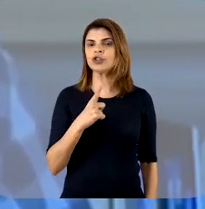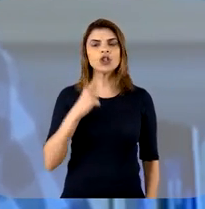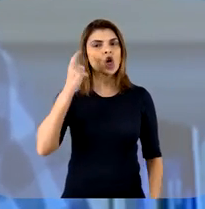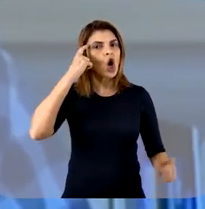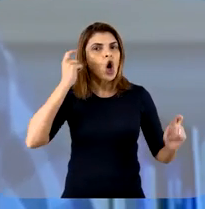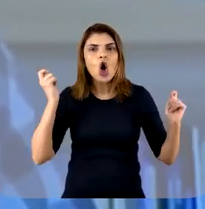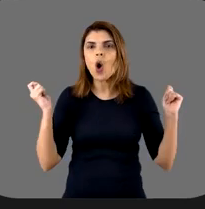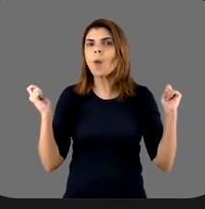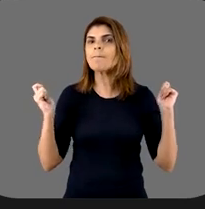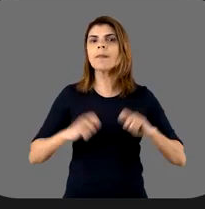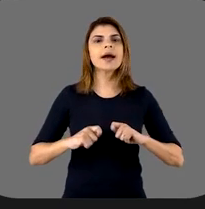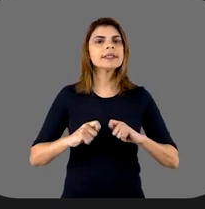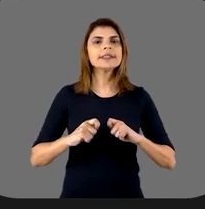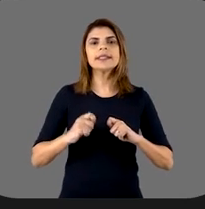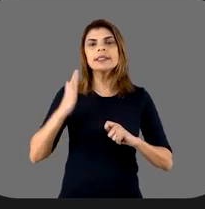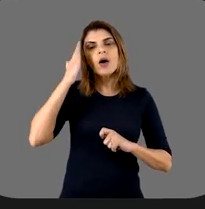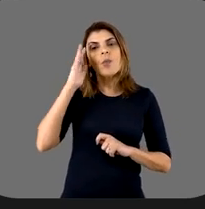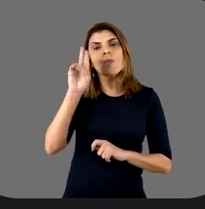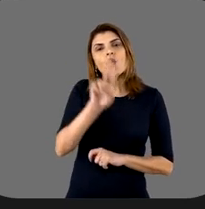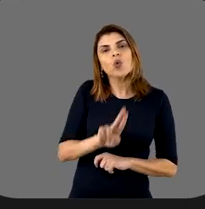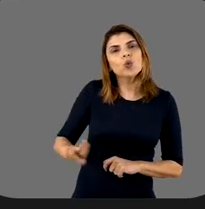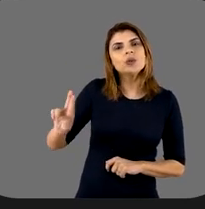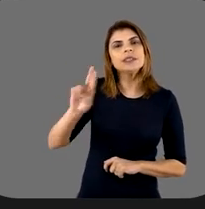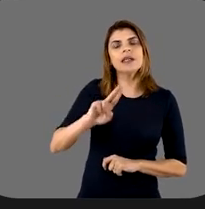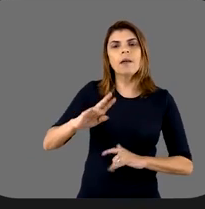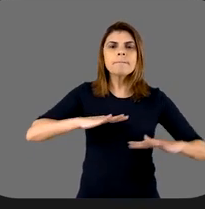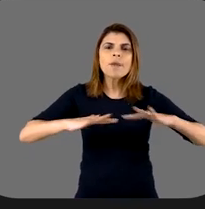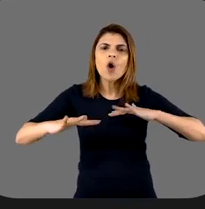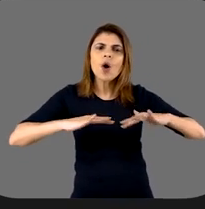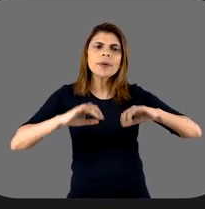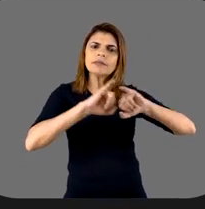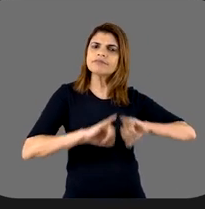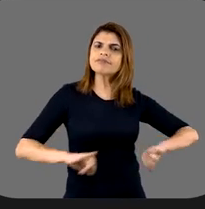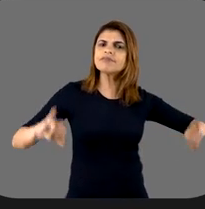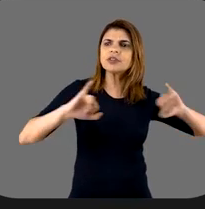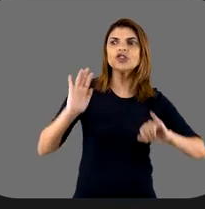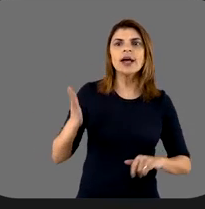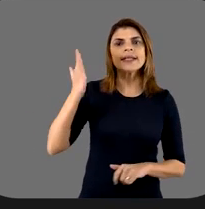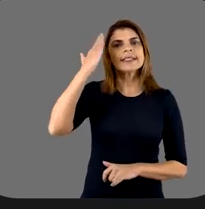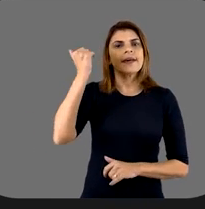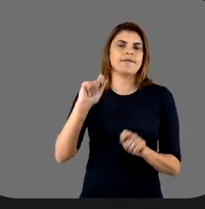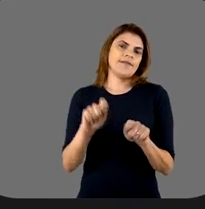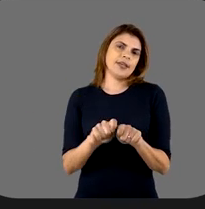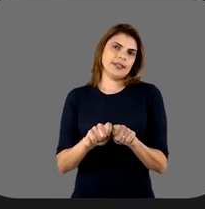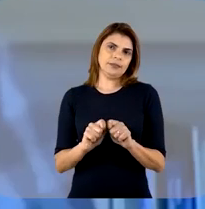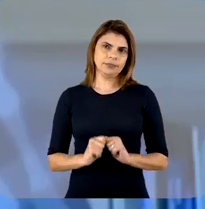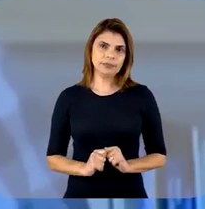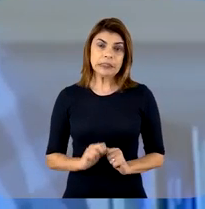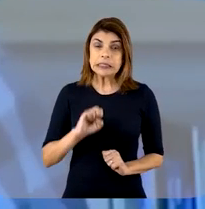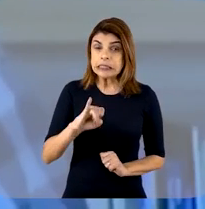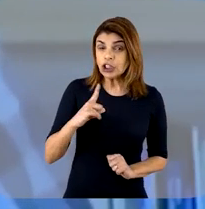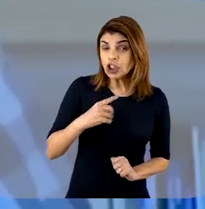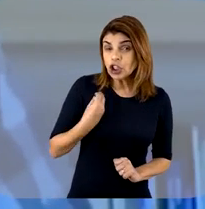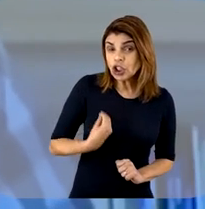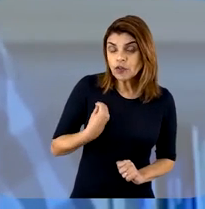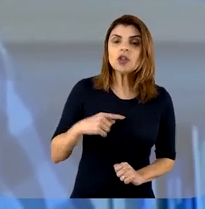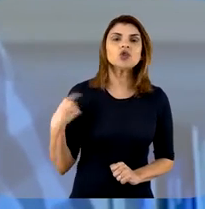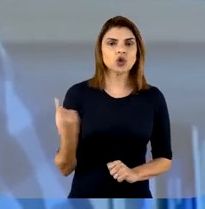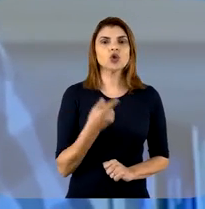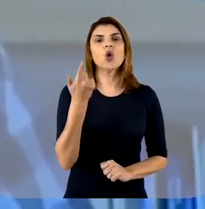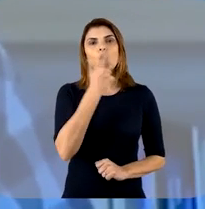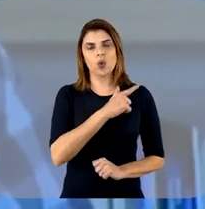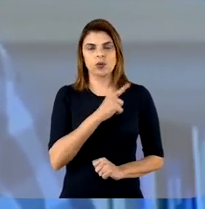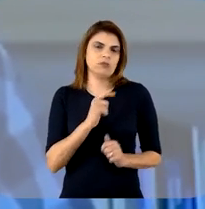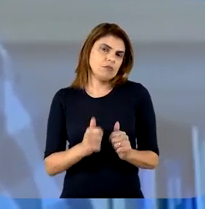competência de utilizar, inclusive, mobilizar aquilo que melhor sabemos fazer. Se tivéssemos feito, estaríamos numa condição